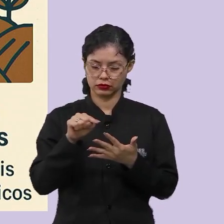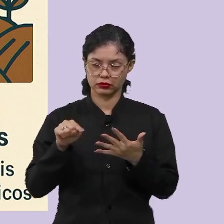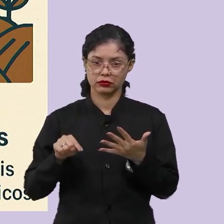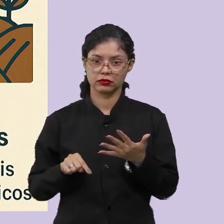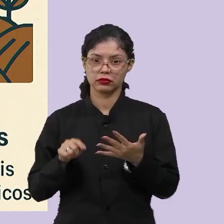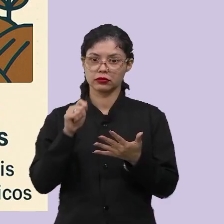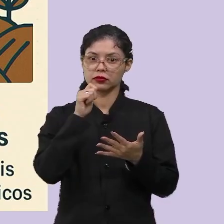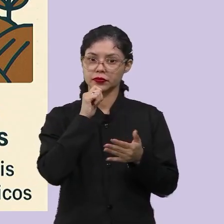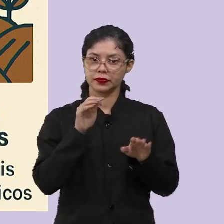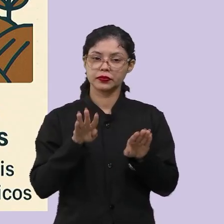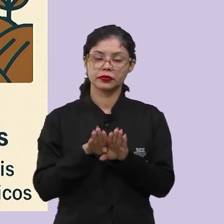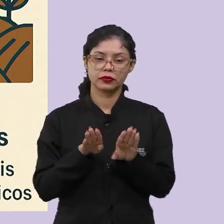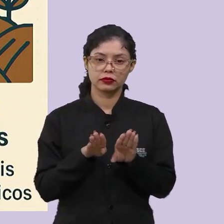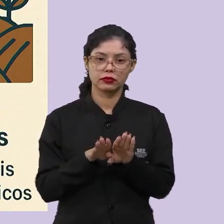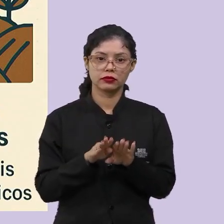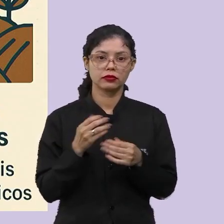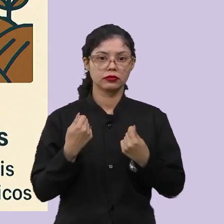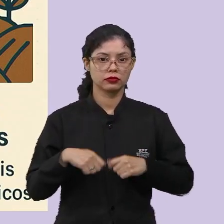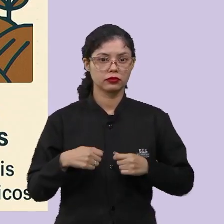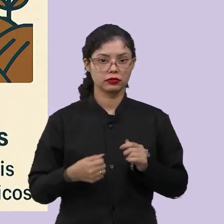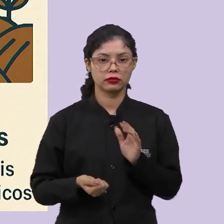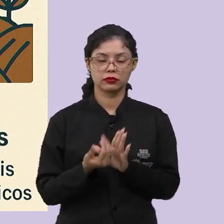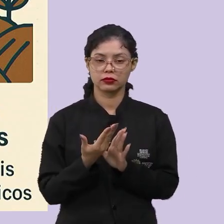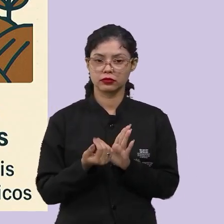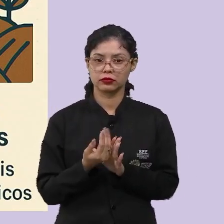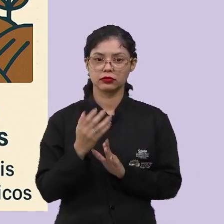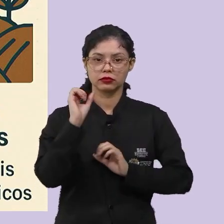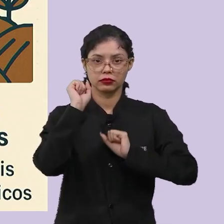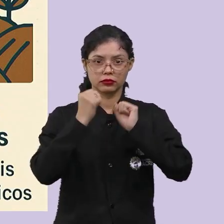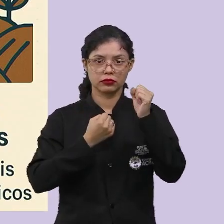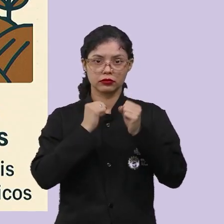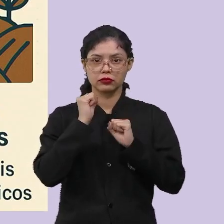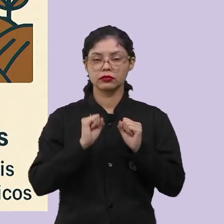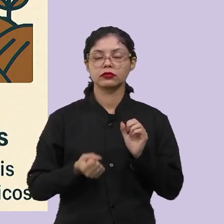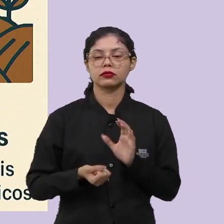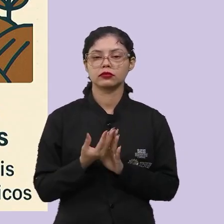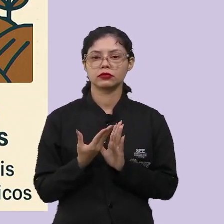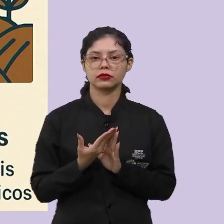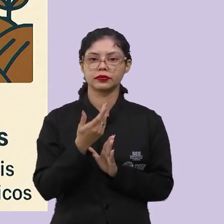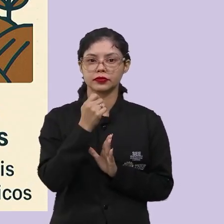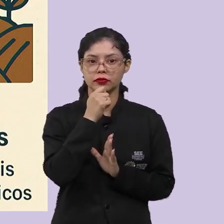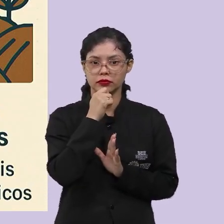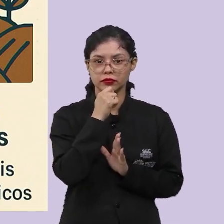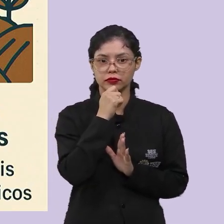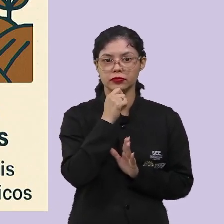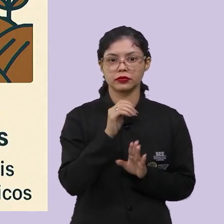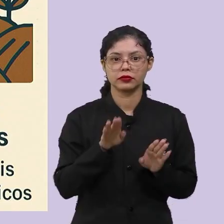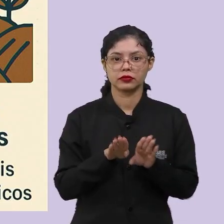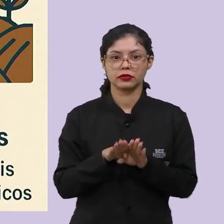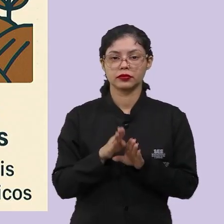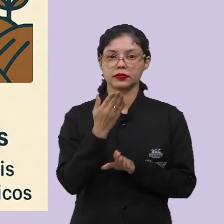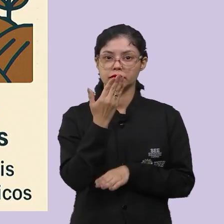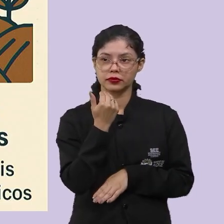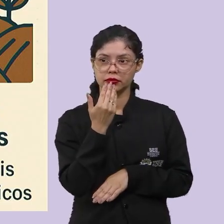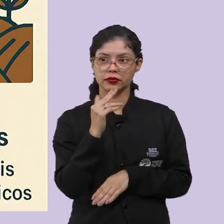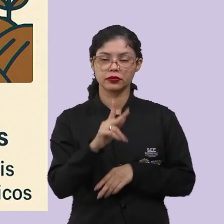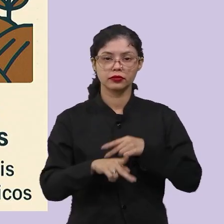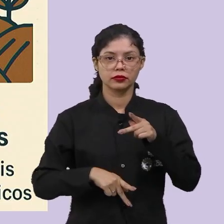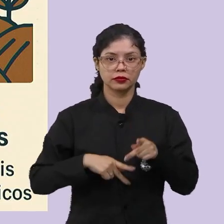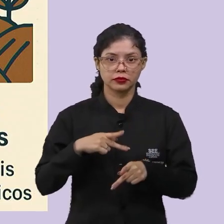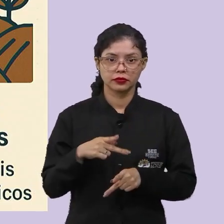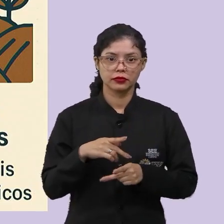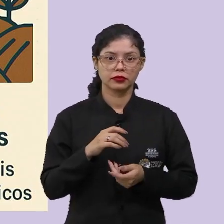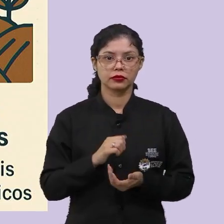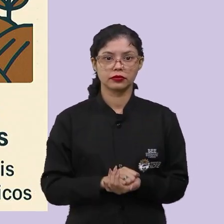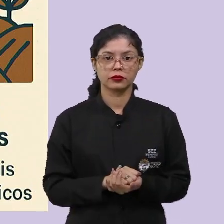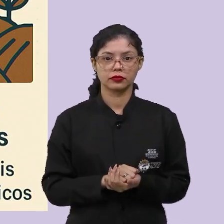e para isso vamos precisar aí da produção industrial, do aumento dessa produção industrial. E para alimentar a população, é